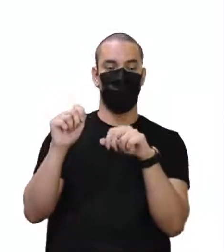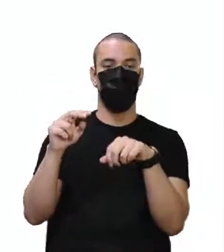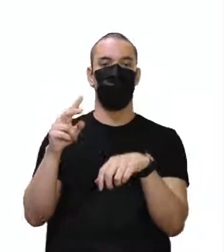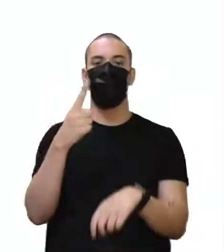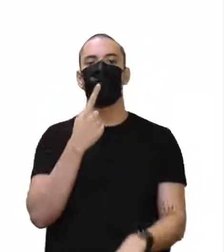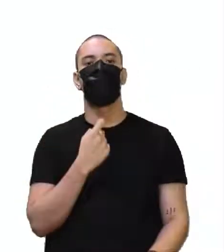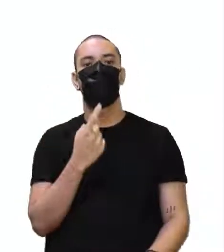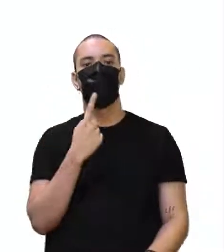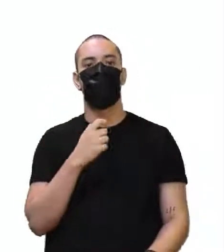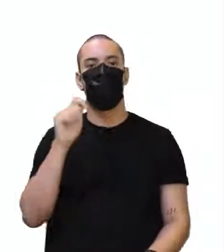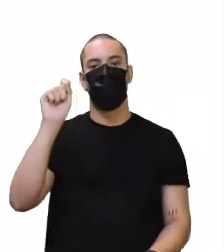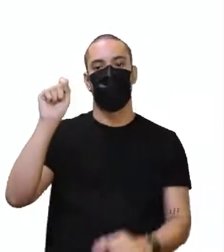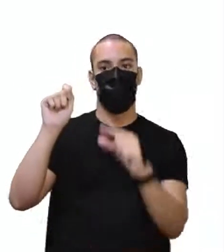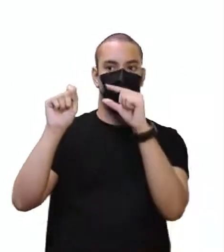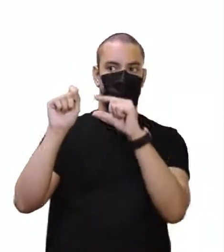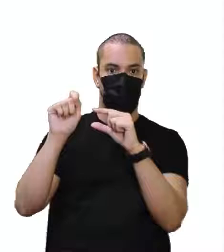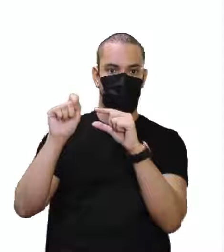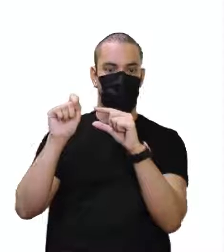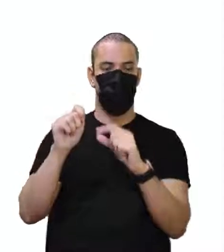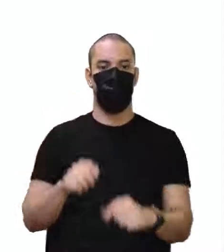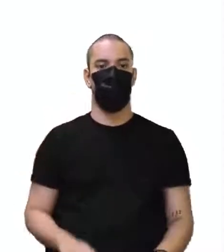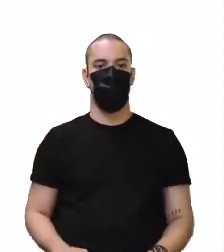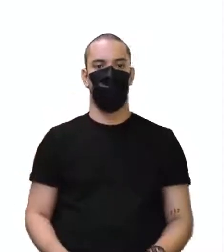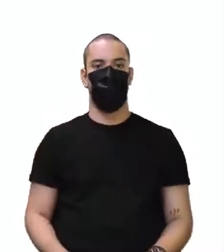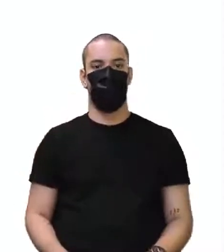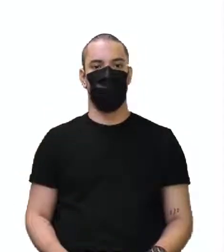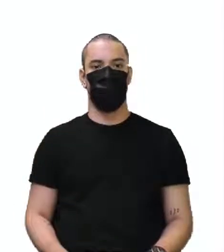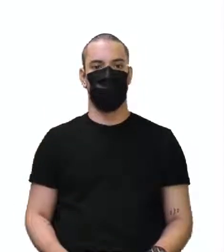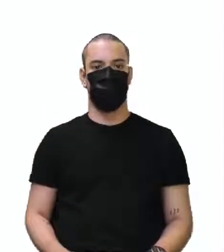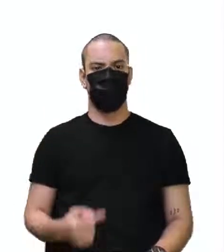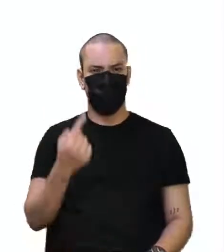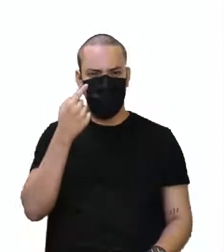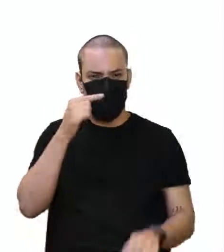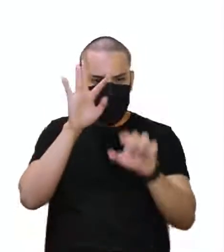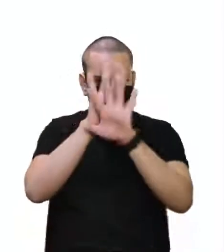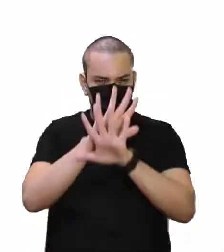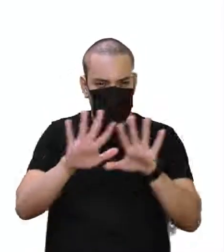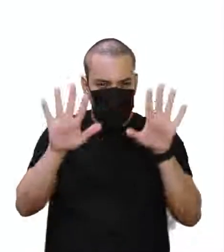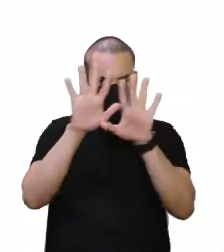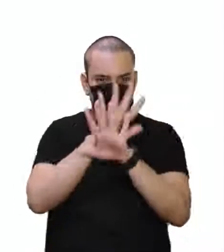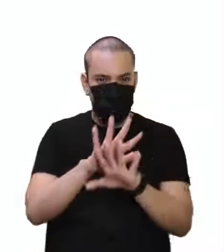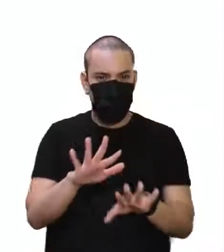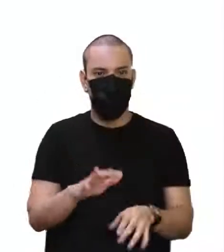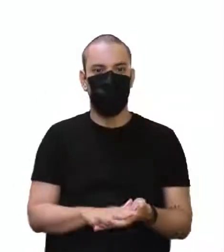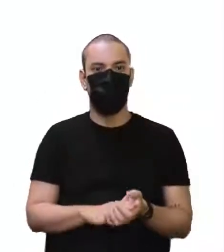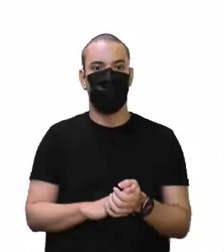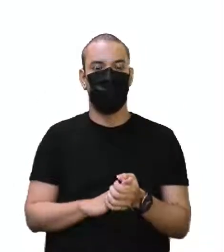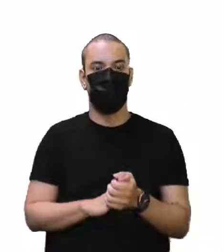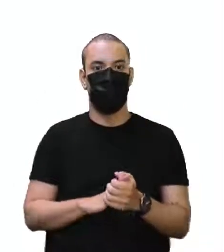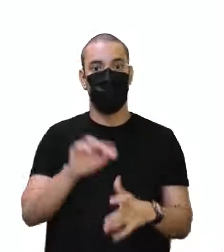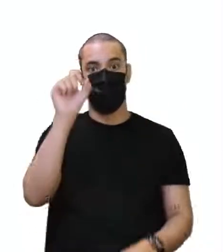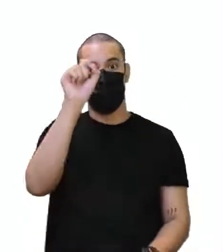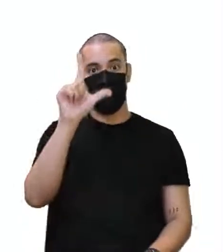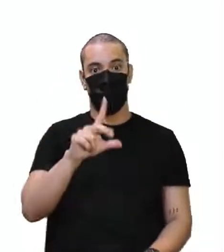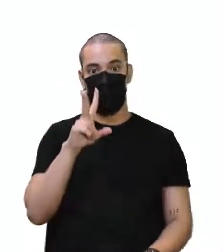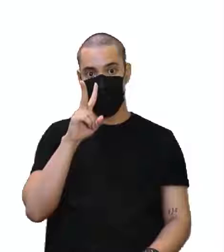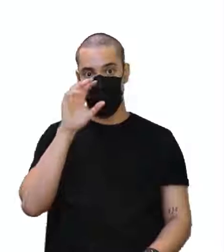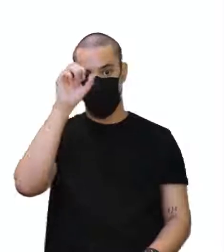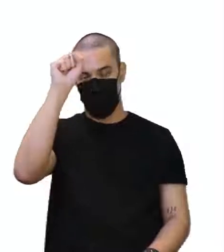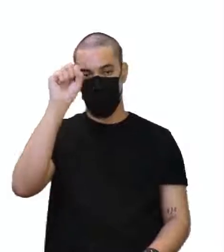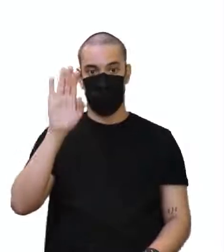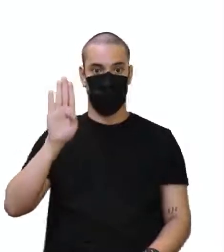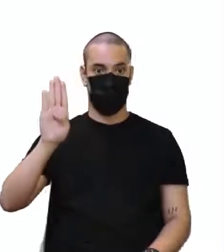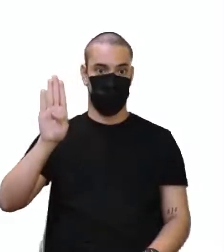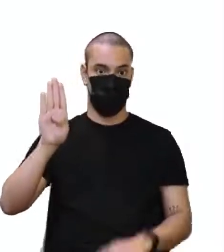vermelho, azinho. O prof vai me ajudando aí, né? Que a minha vista não é muito boa, não. O azul forte, o